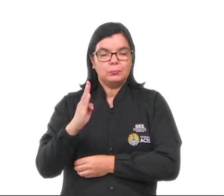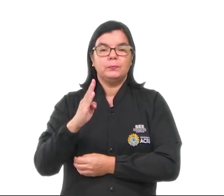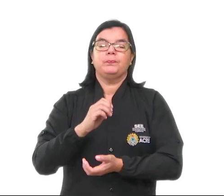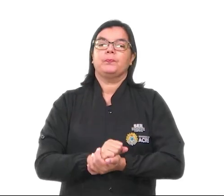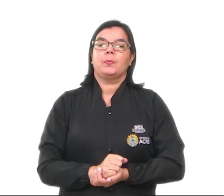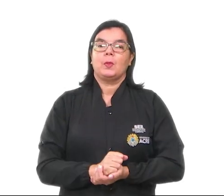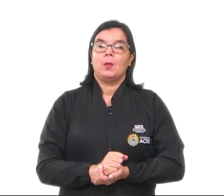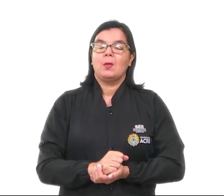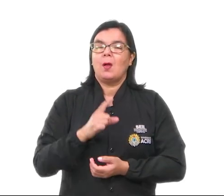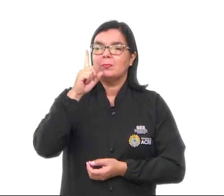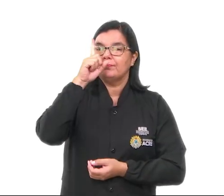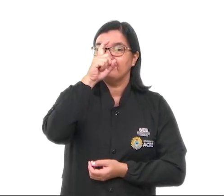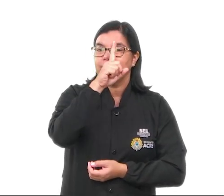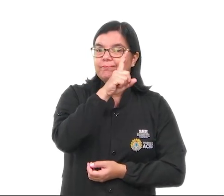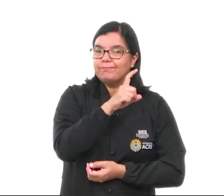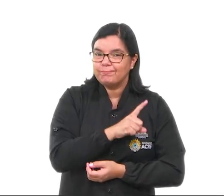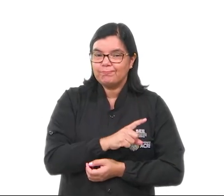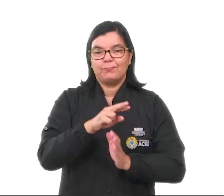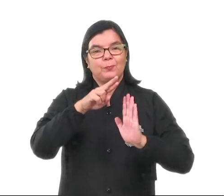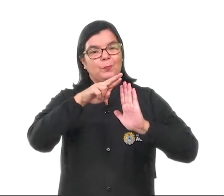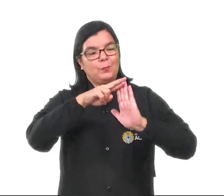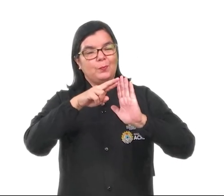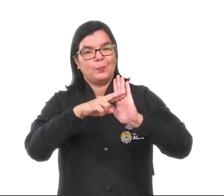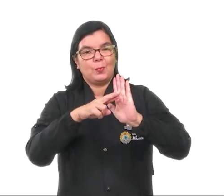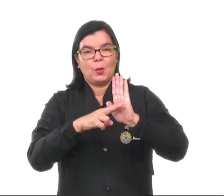a dificuldade com as regras